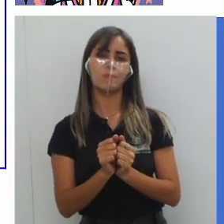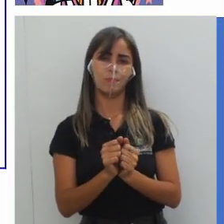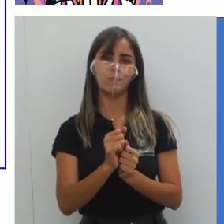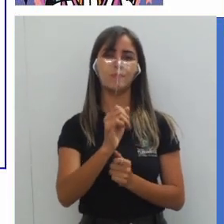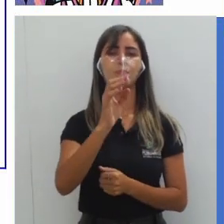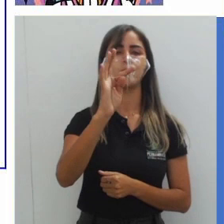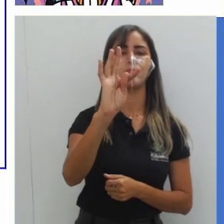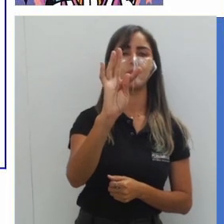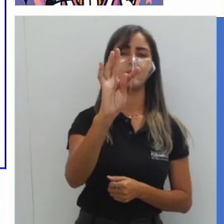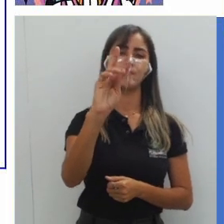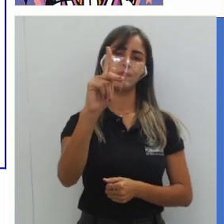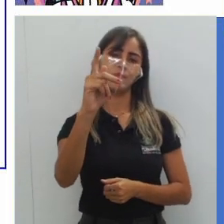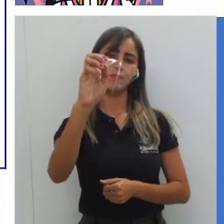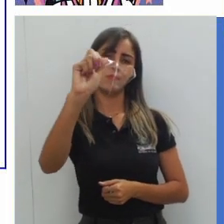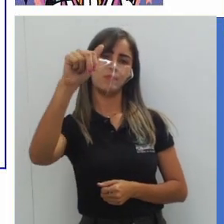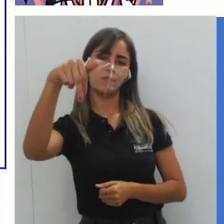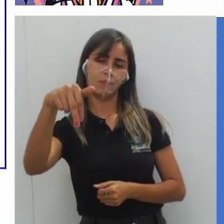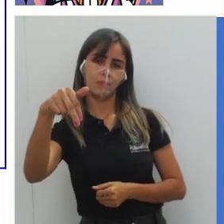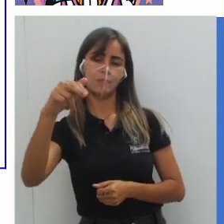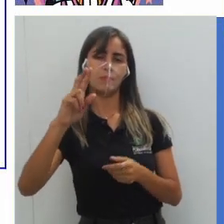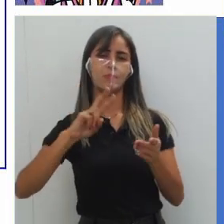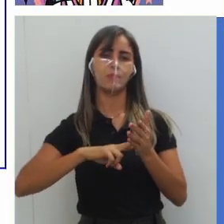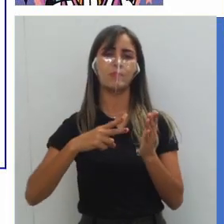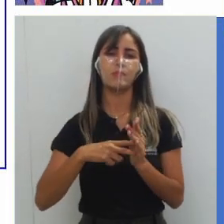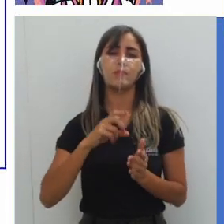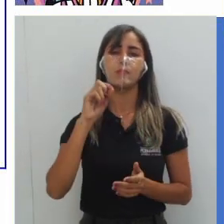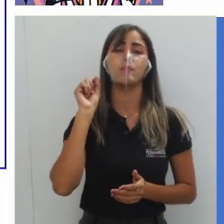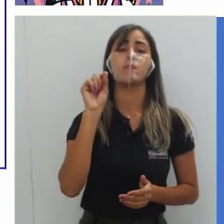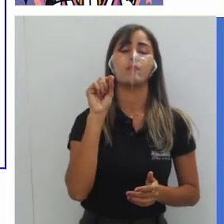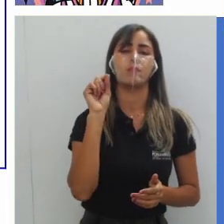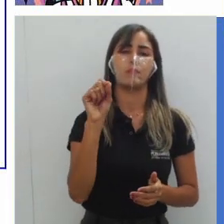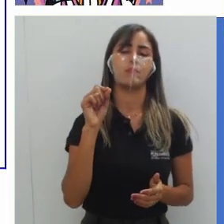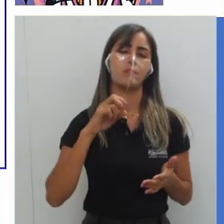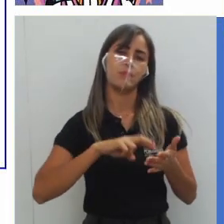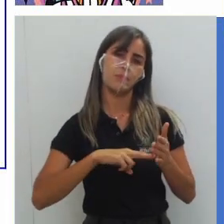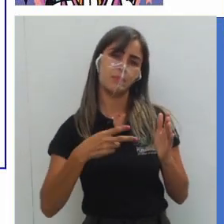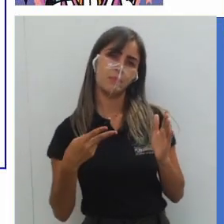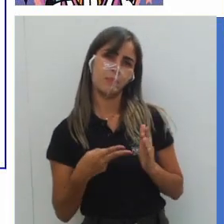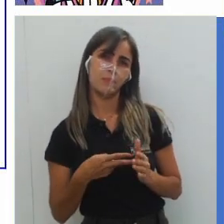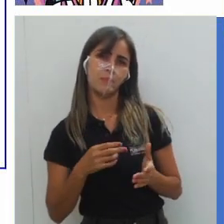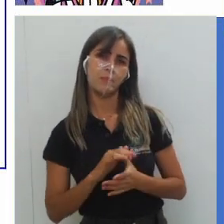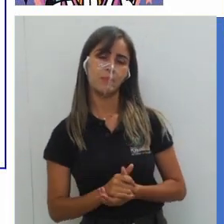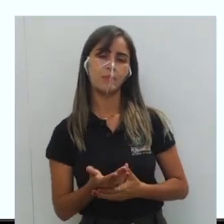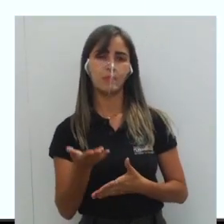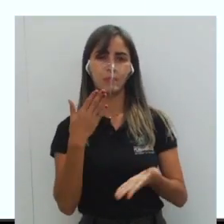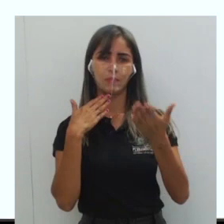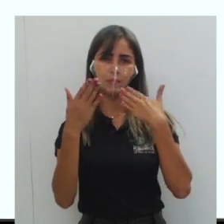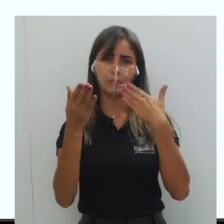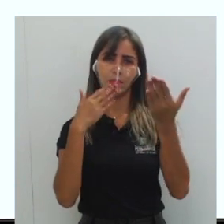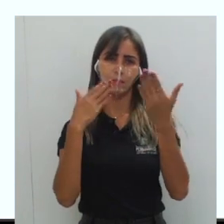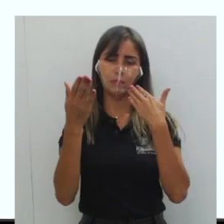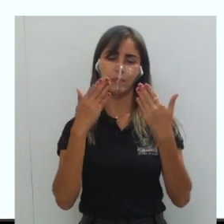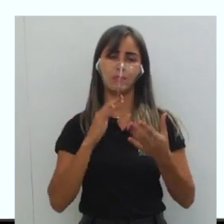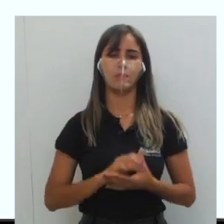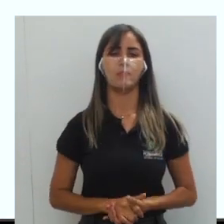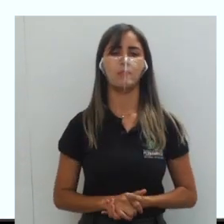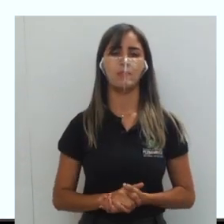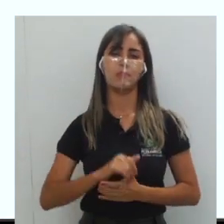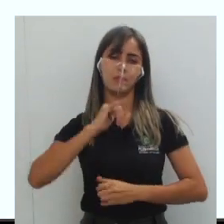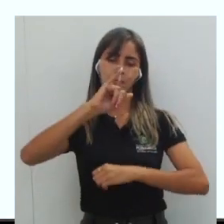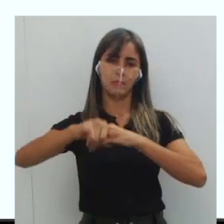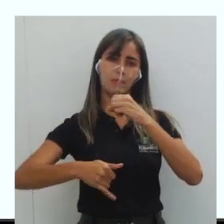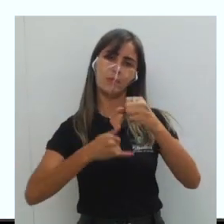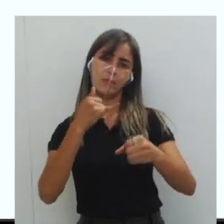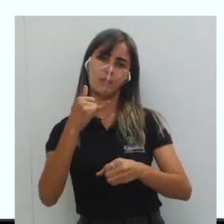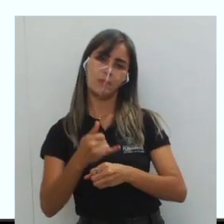essa palavra than, que quer dizer do que, posto que eu estou comparando